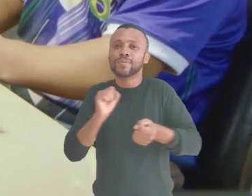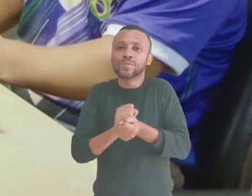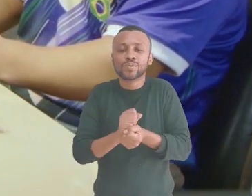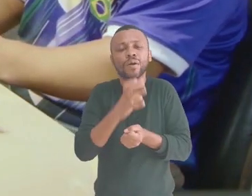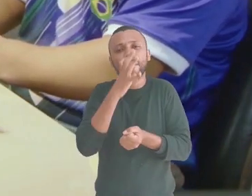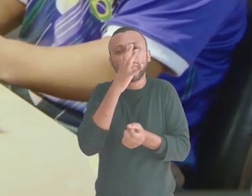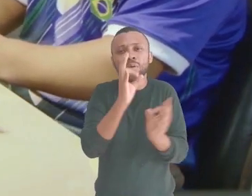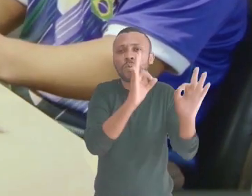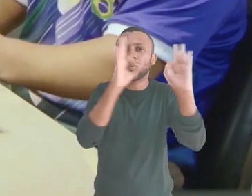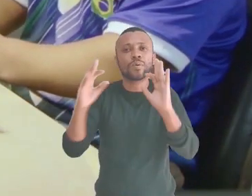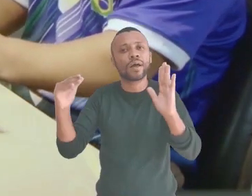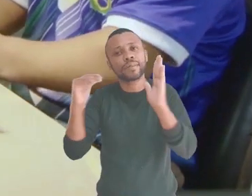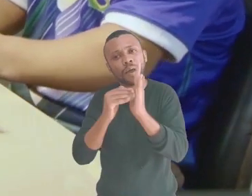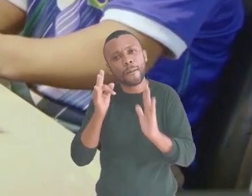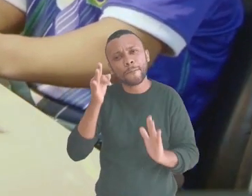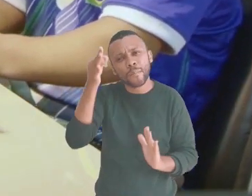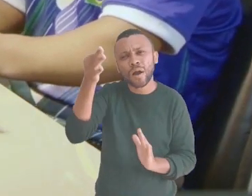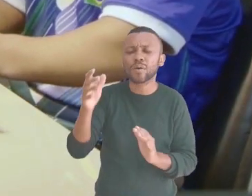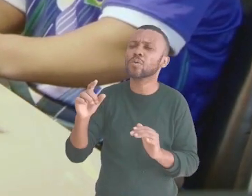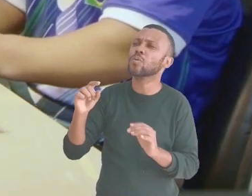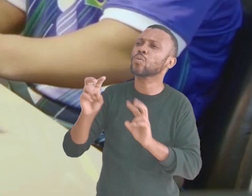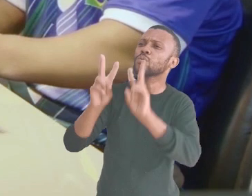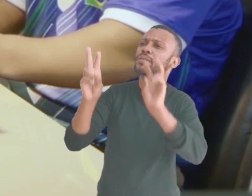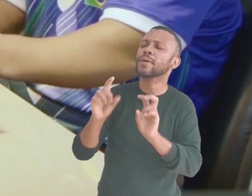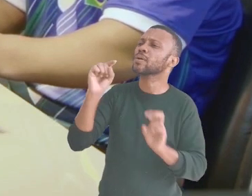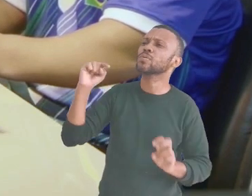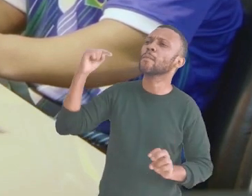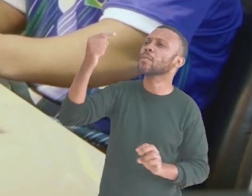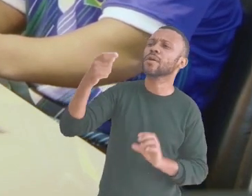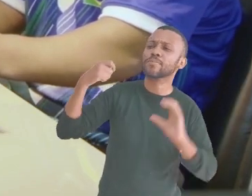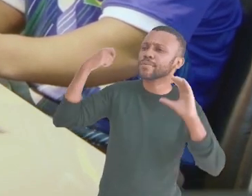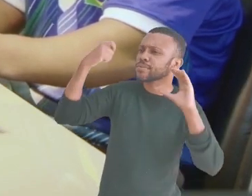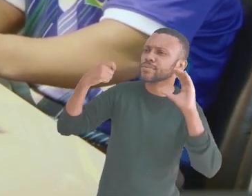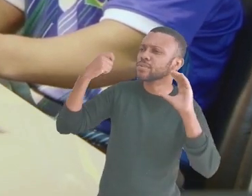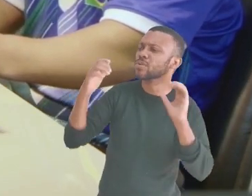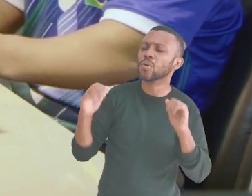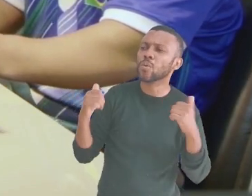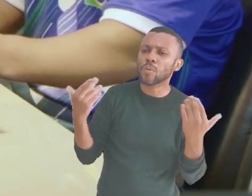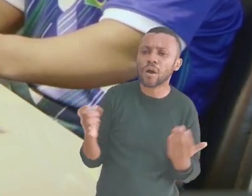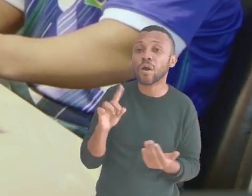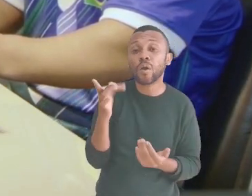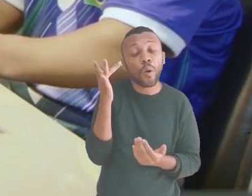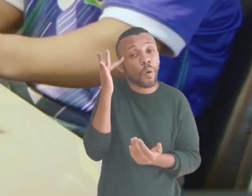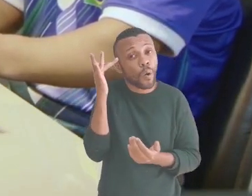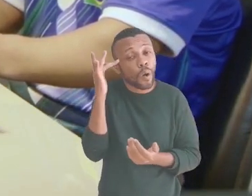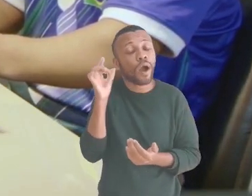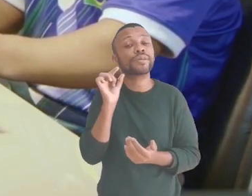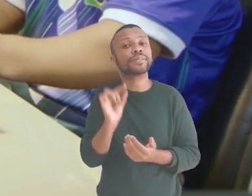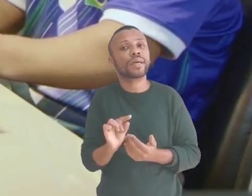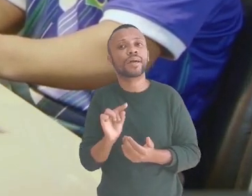e até a próxima. Qual é a pauta do próximo podcast? A pauta do próximo podcast eu acho que